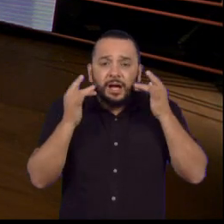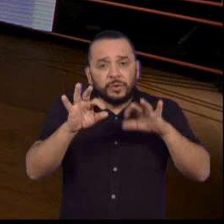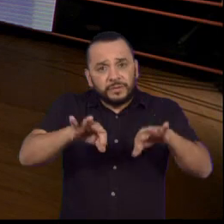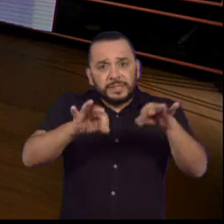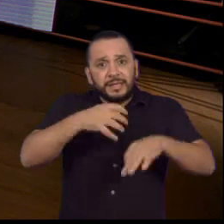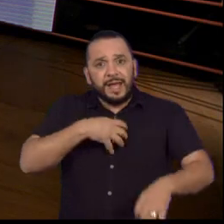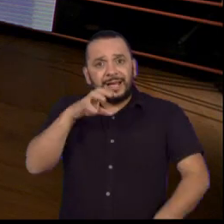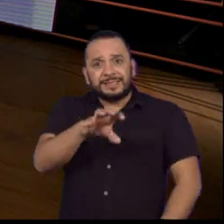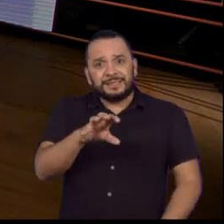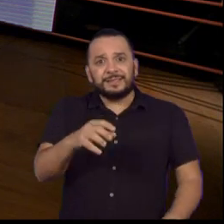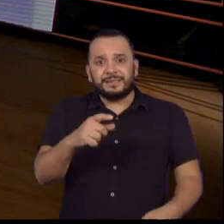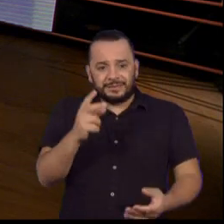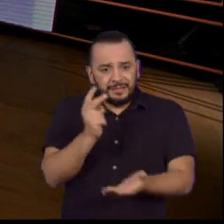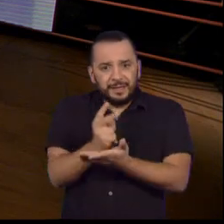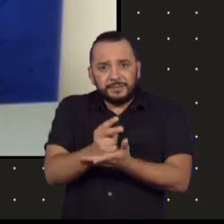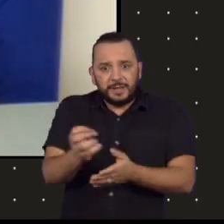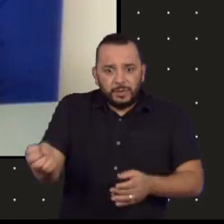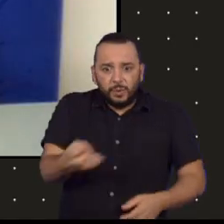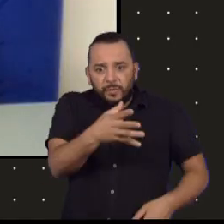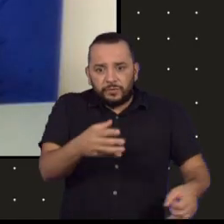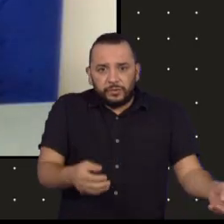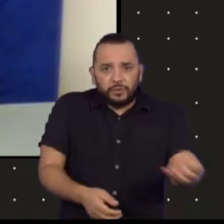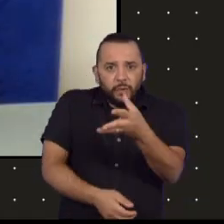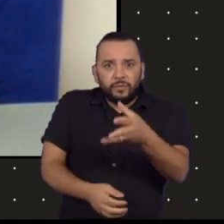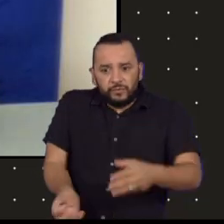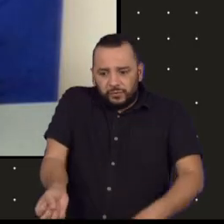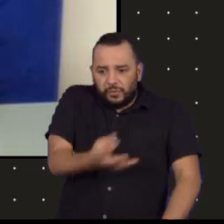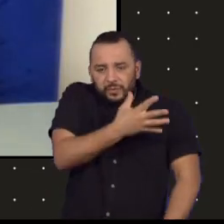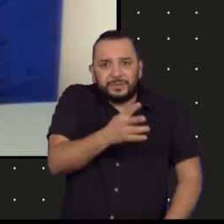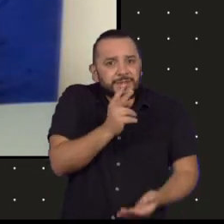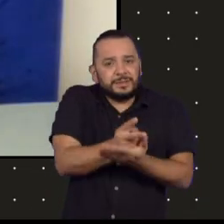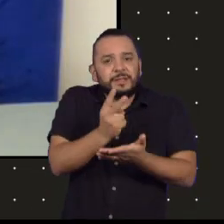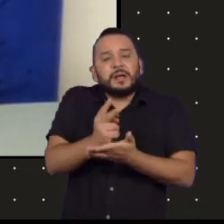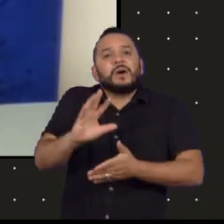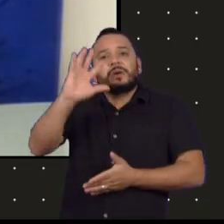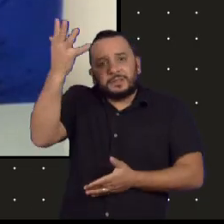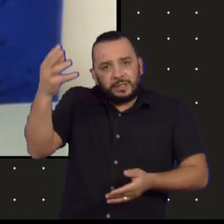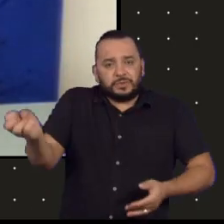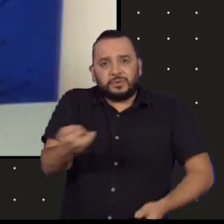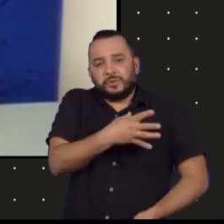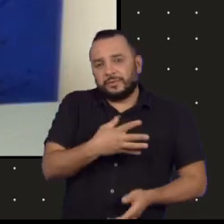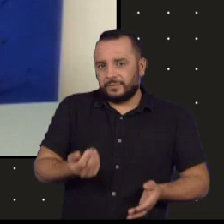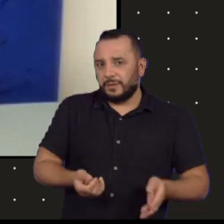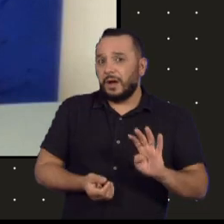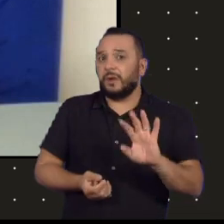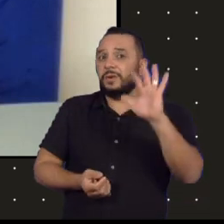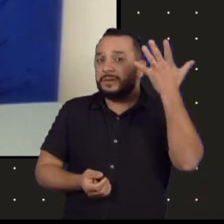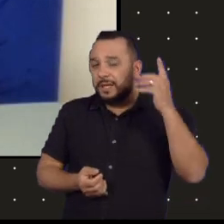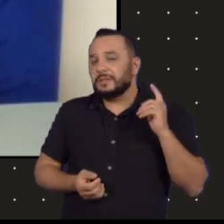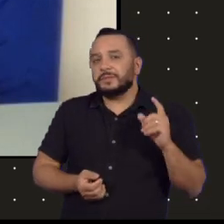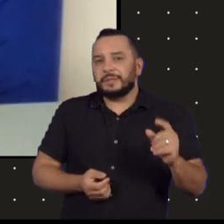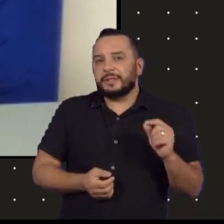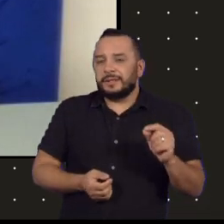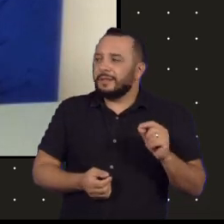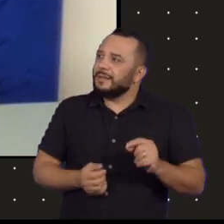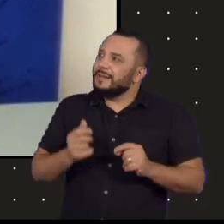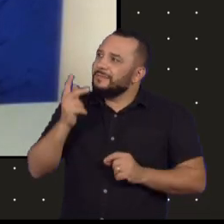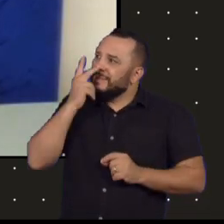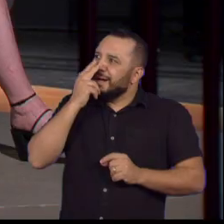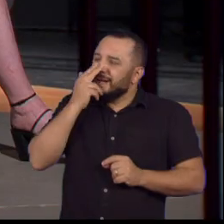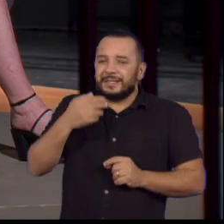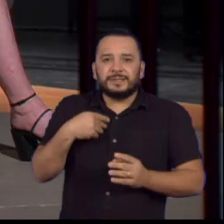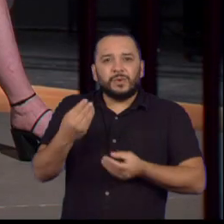de alguma coisa acontecer. E geralmente acontece. O que que acontece? Acontece o pulsar da vida.